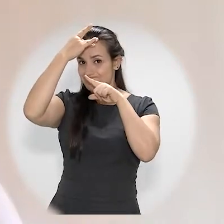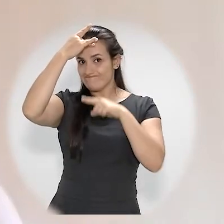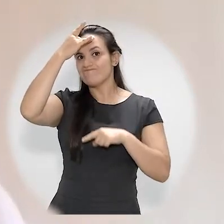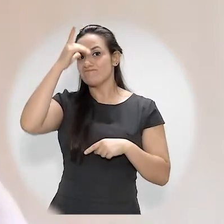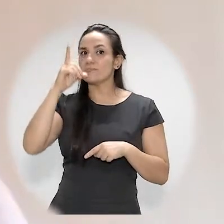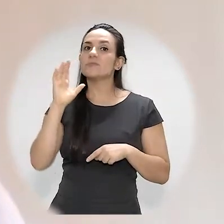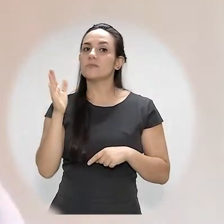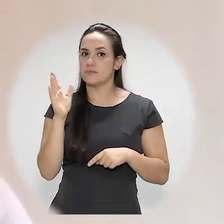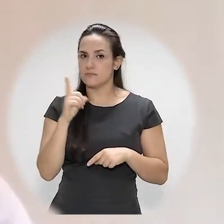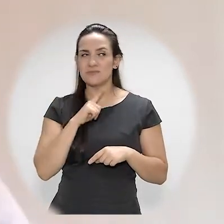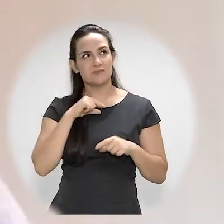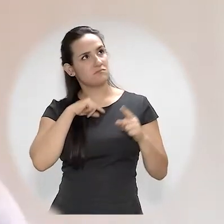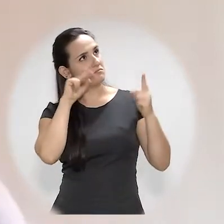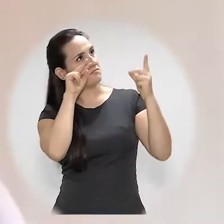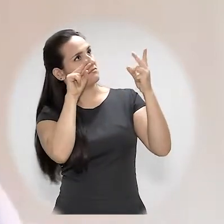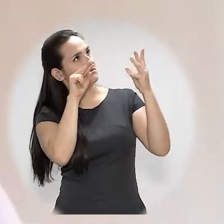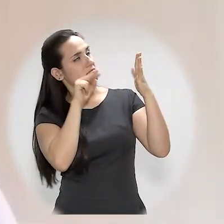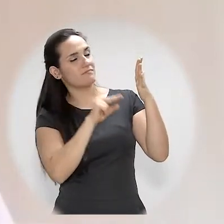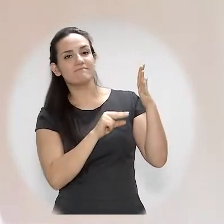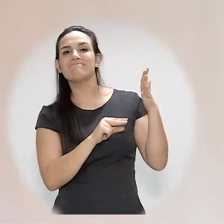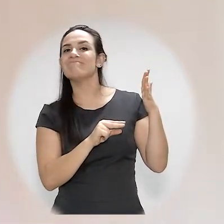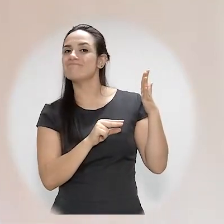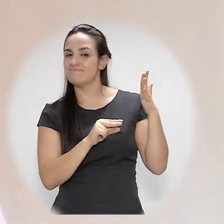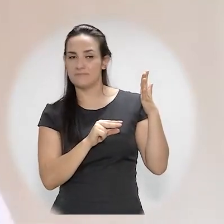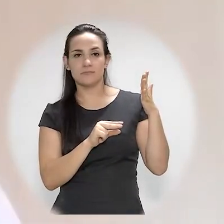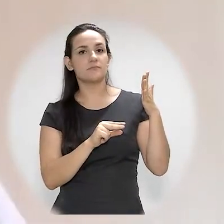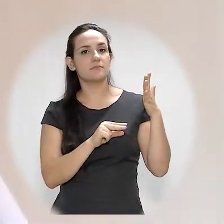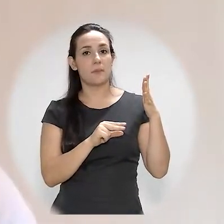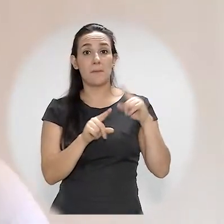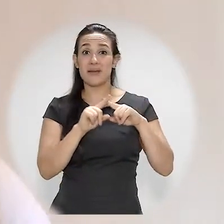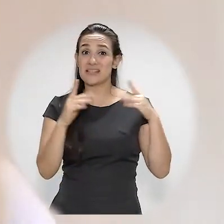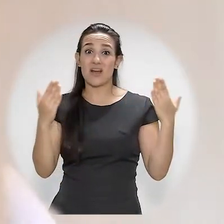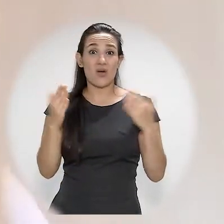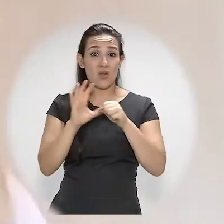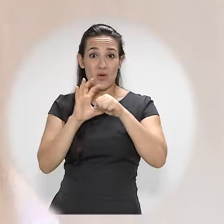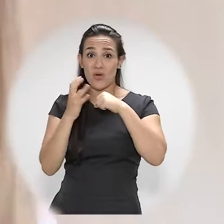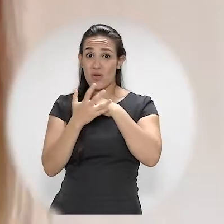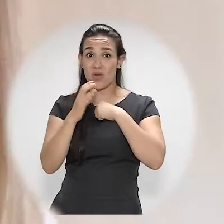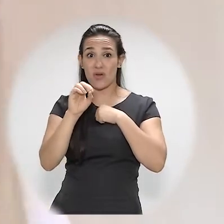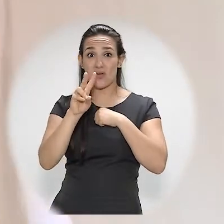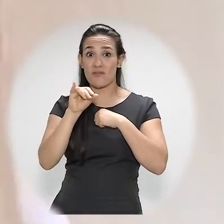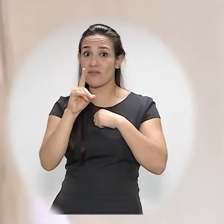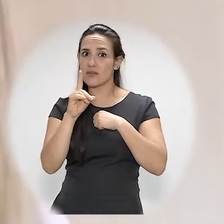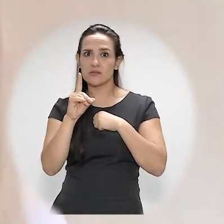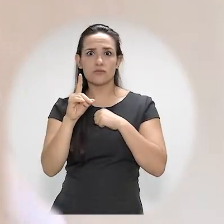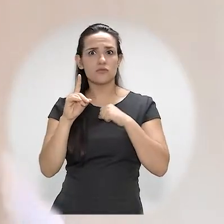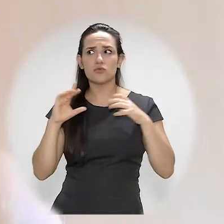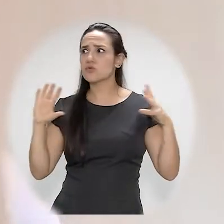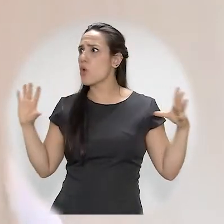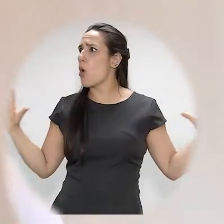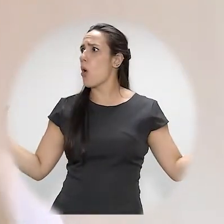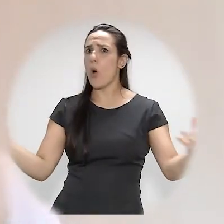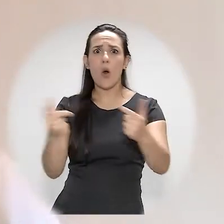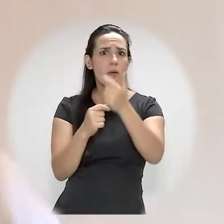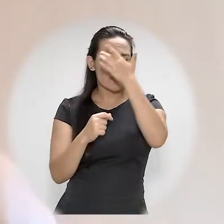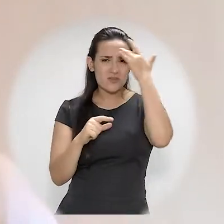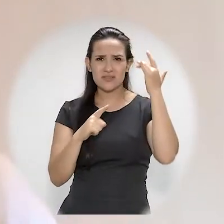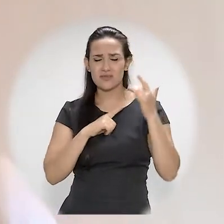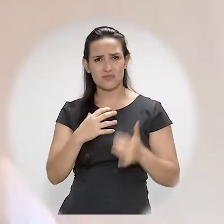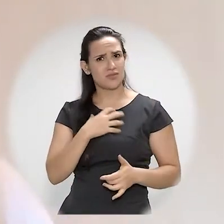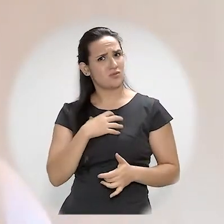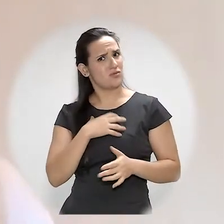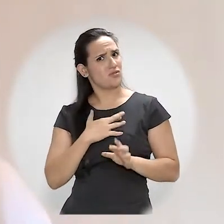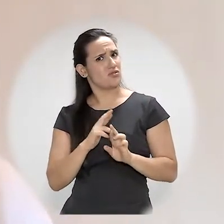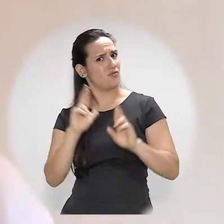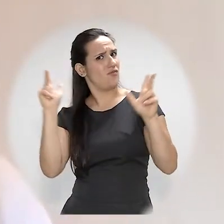gente, enfim, os números são bastante alarmantes, né? Mas com a entrada da pandemia, todo mundo passou a experienciar algum